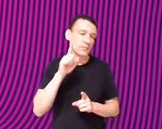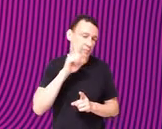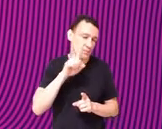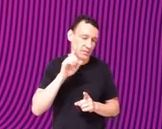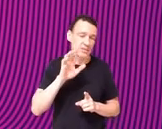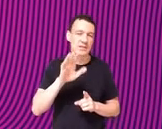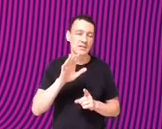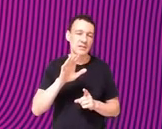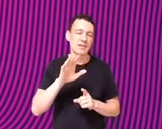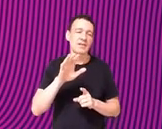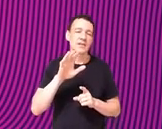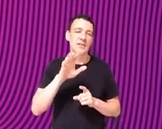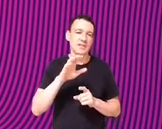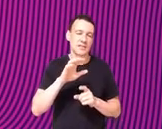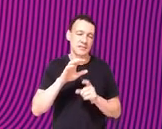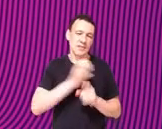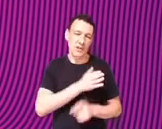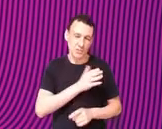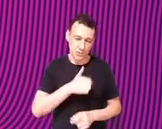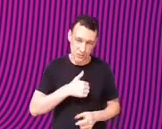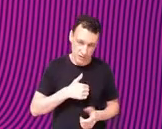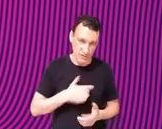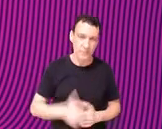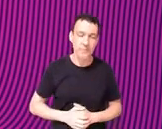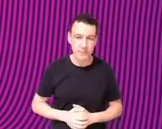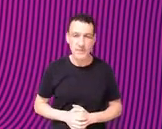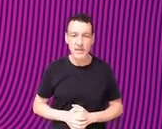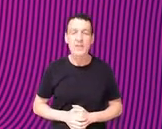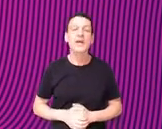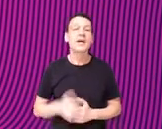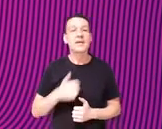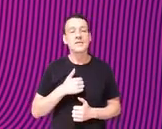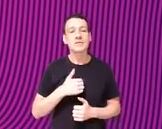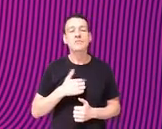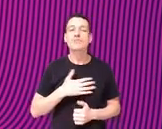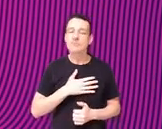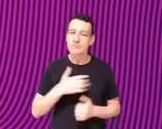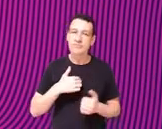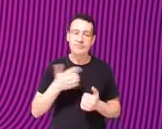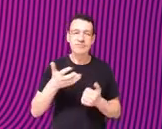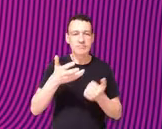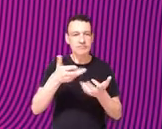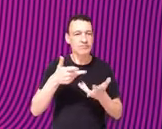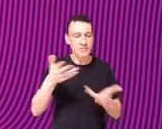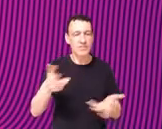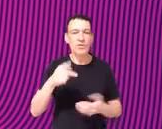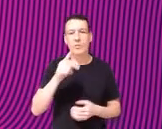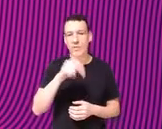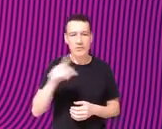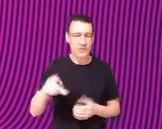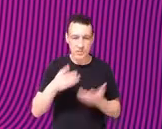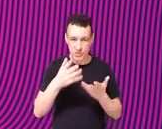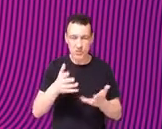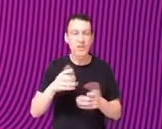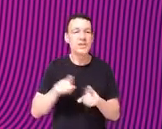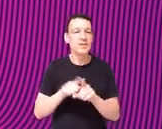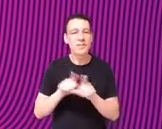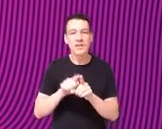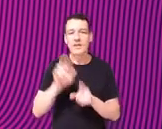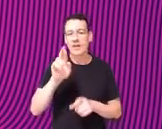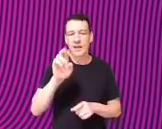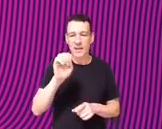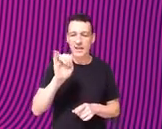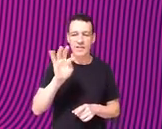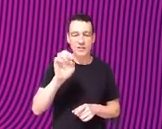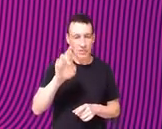muito honroso poder receber aqui o professor Fausto Pinto, professor e reitor da Universidade de Lisboa